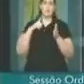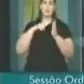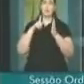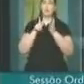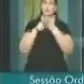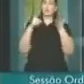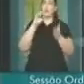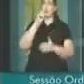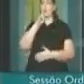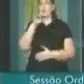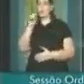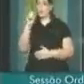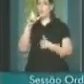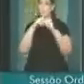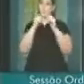correio brasileiro